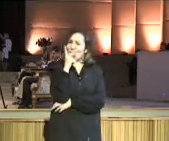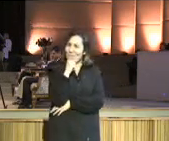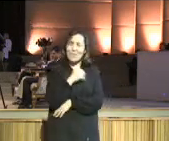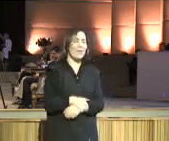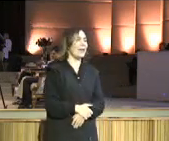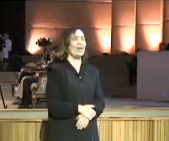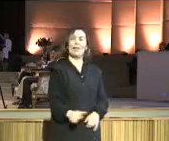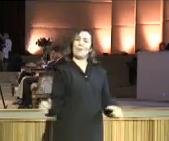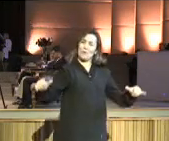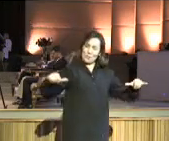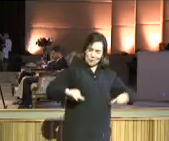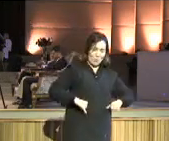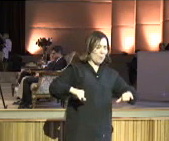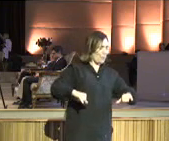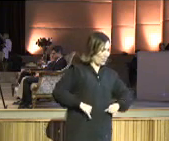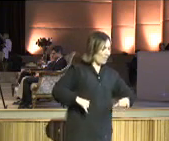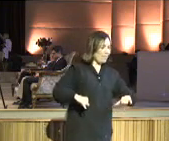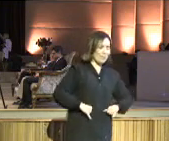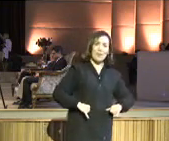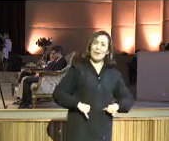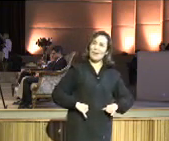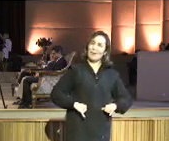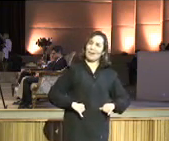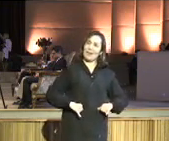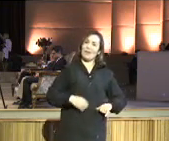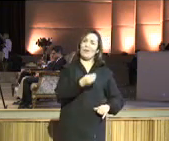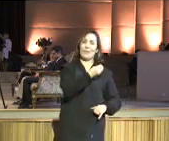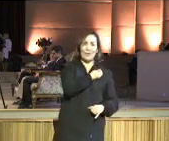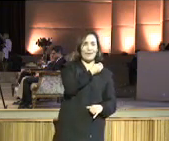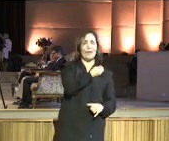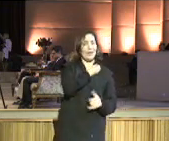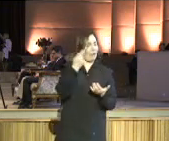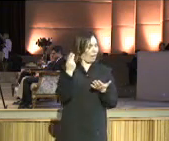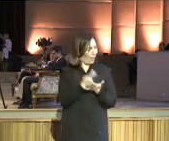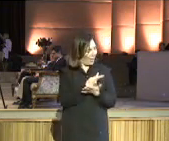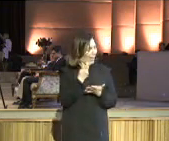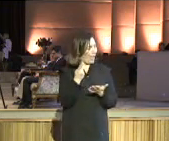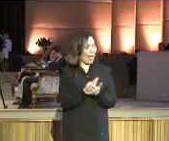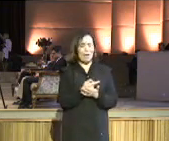E sofreu muito para entender algumas coisas.